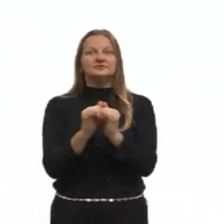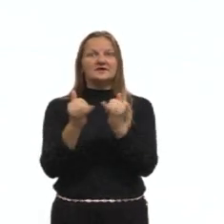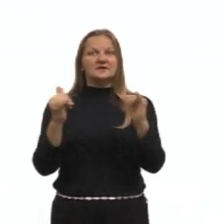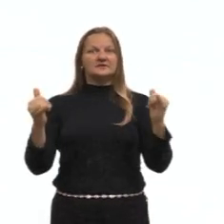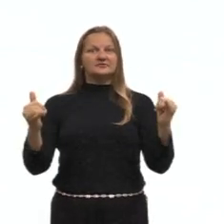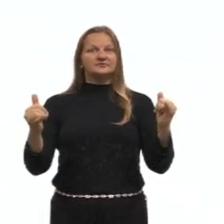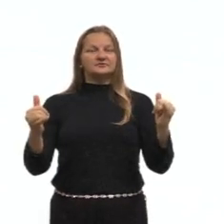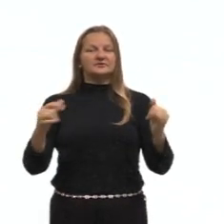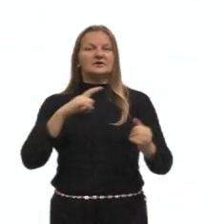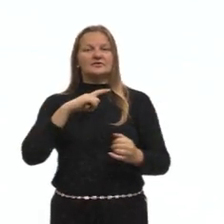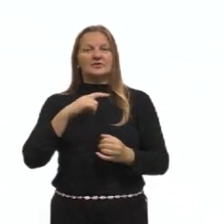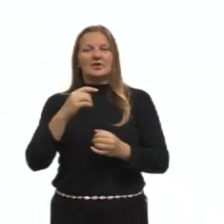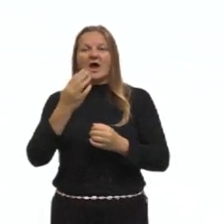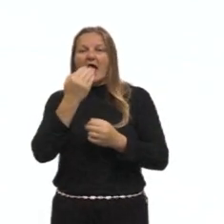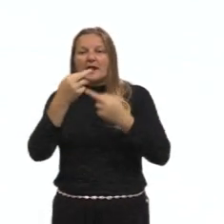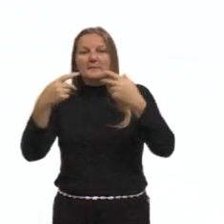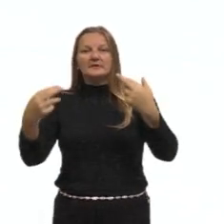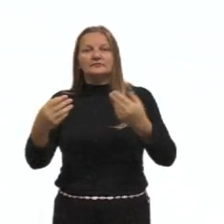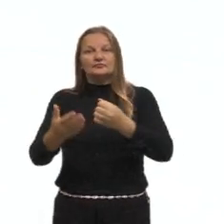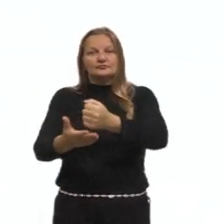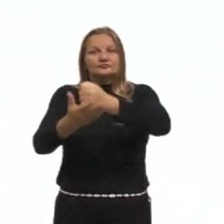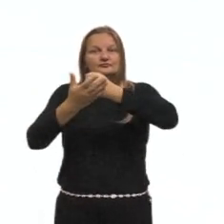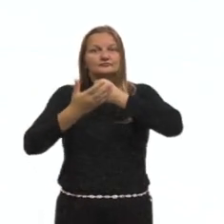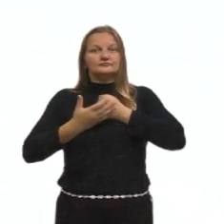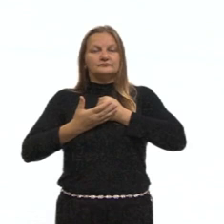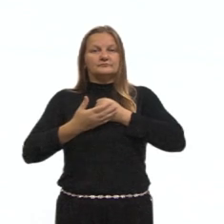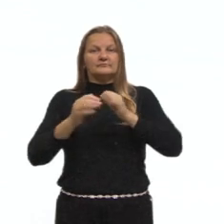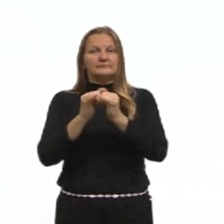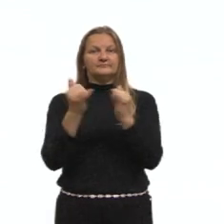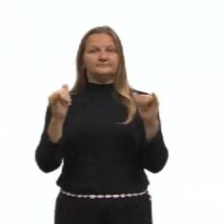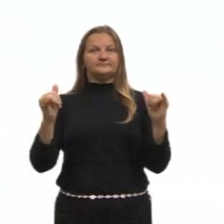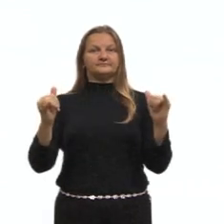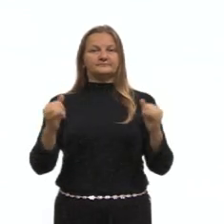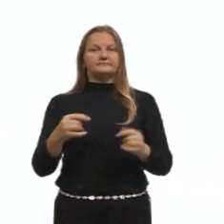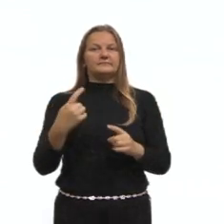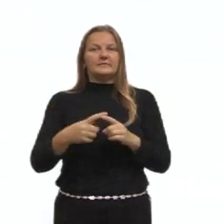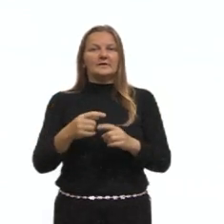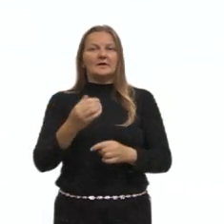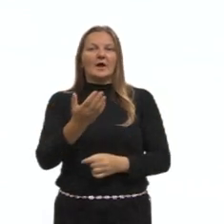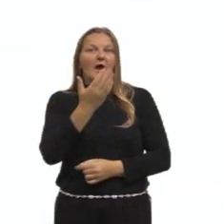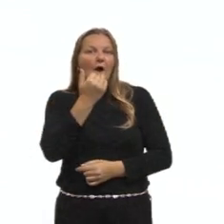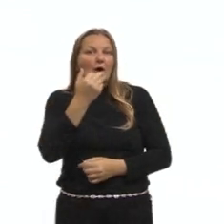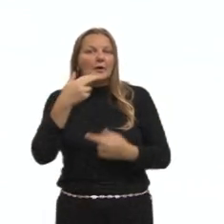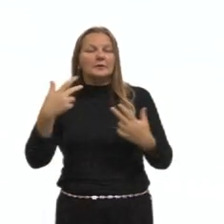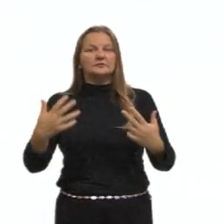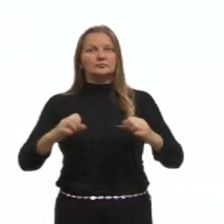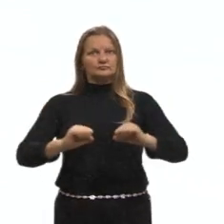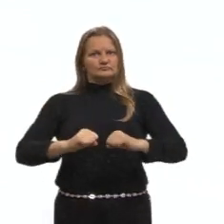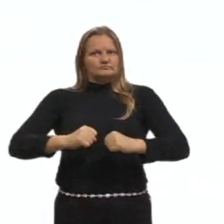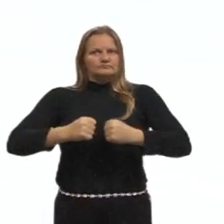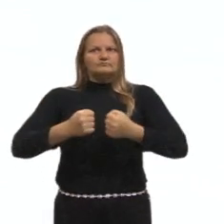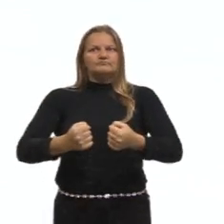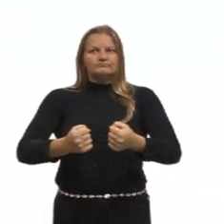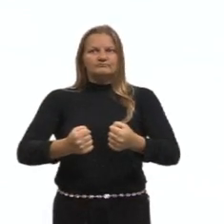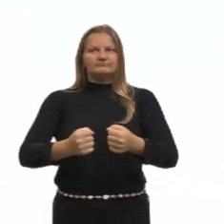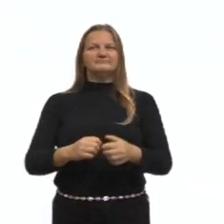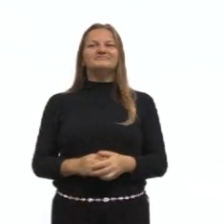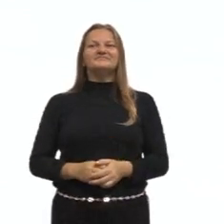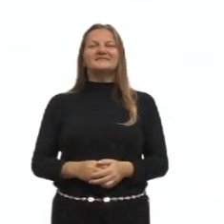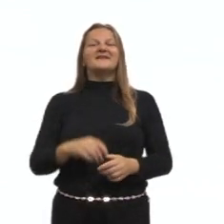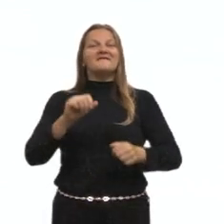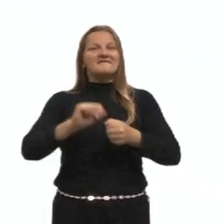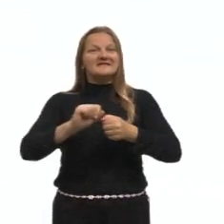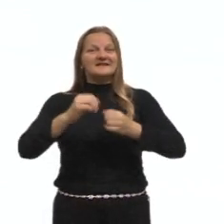que os alimentos nos proporcionam né Por que que nós precisamos comer para nos sentir enérgicos para conseguir fazer as